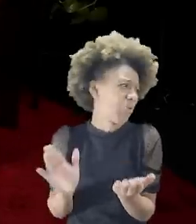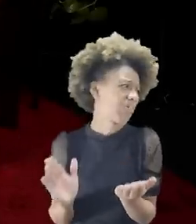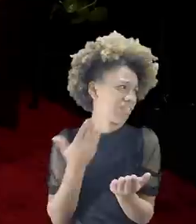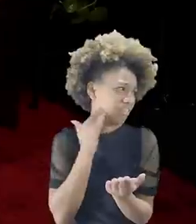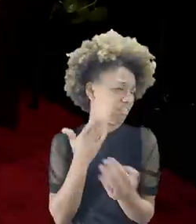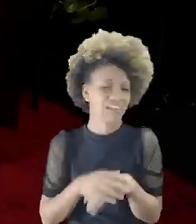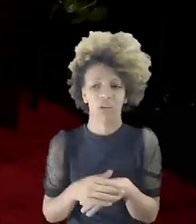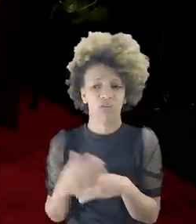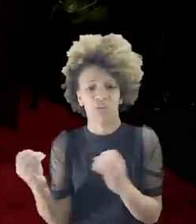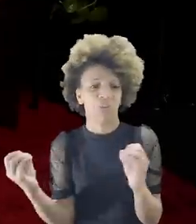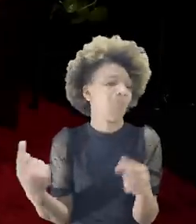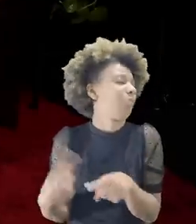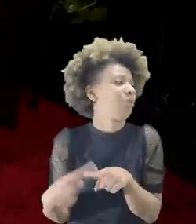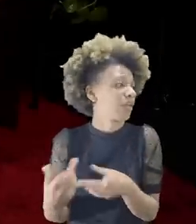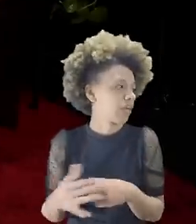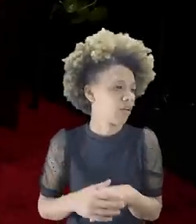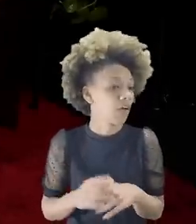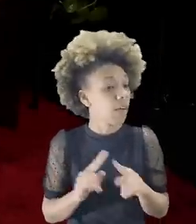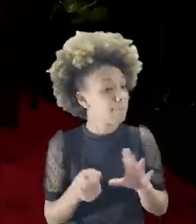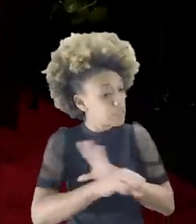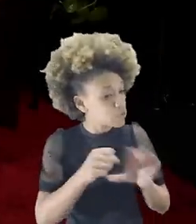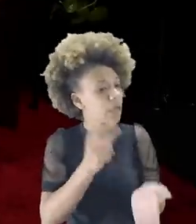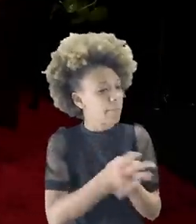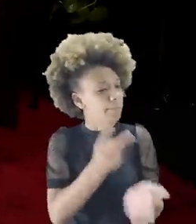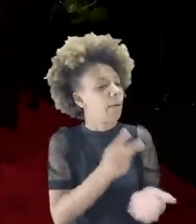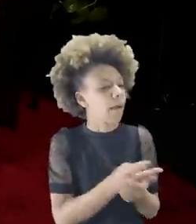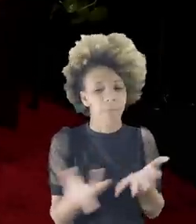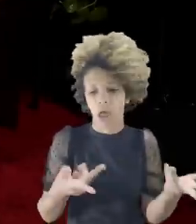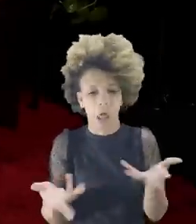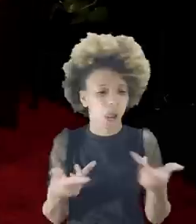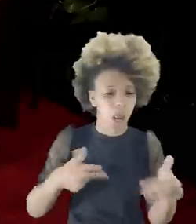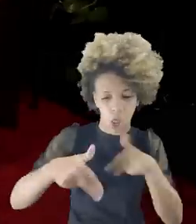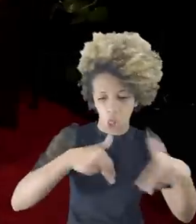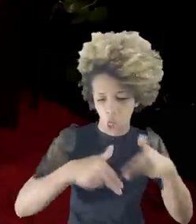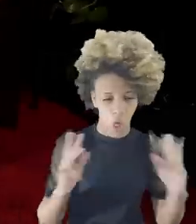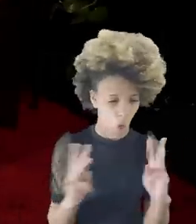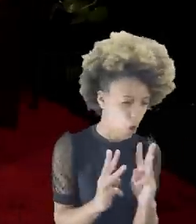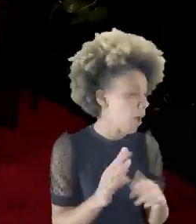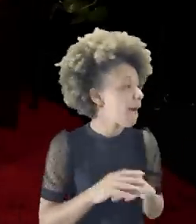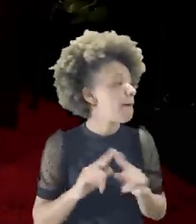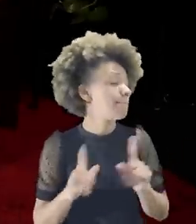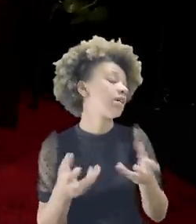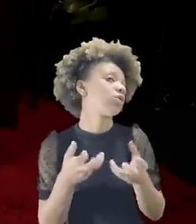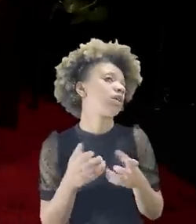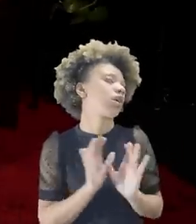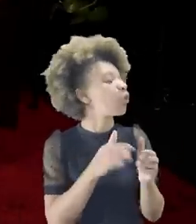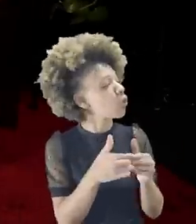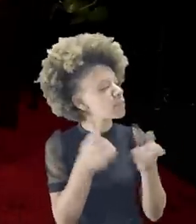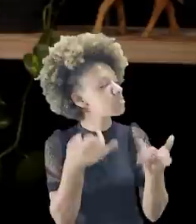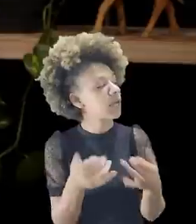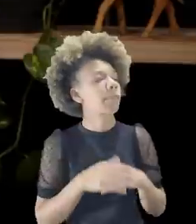eles não entendem o empate né um jogo termina empatado e o de você sempre tá ali agilizado cai a cesta coisa acontece eu queria falar um pouco sobre a equipe